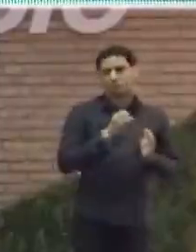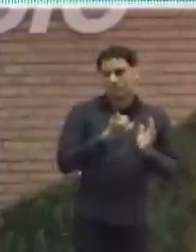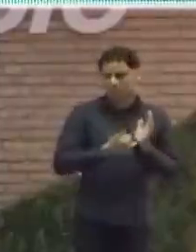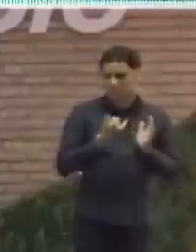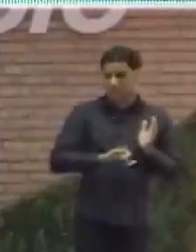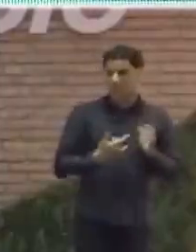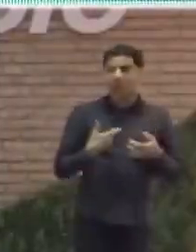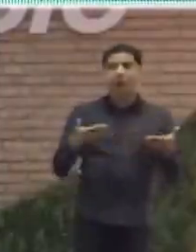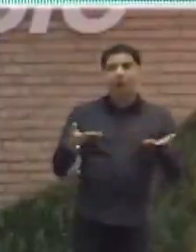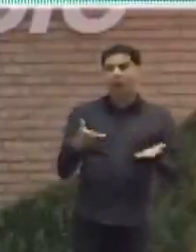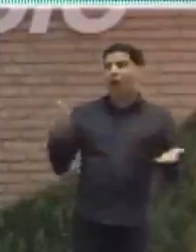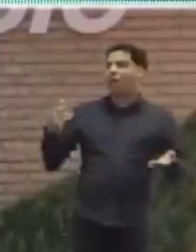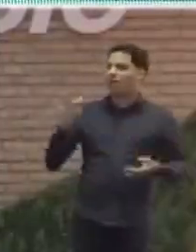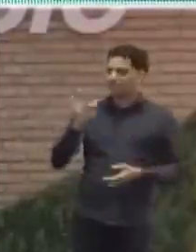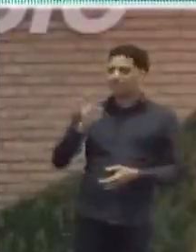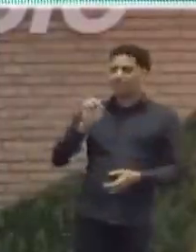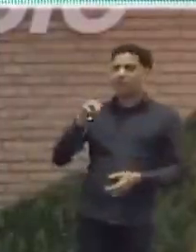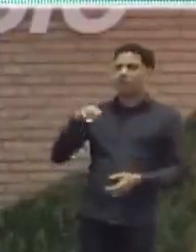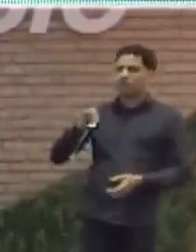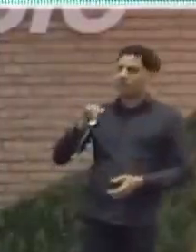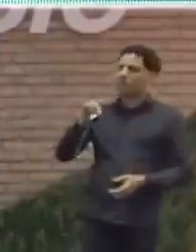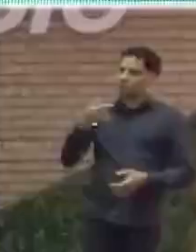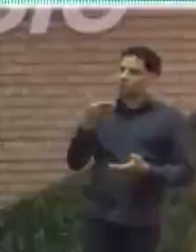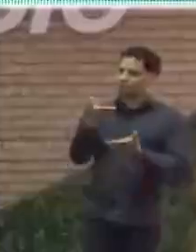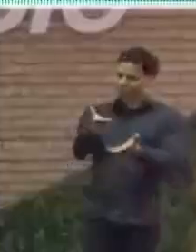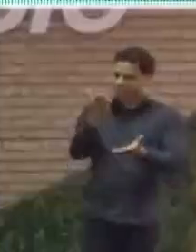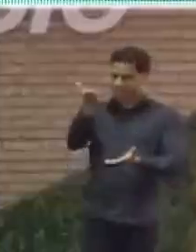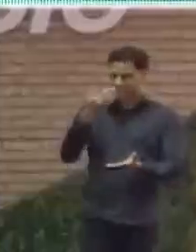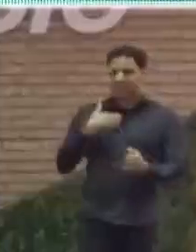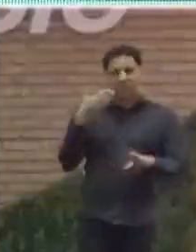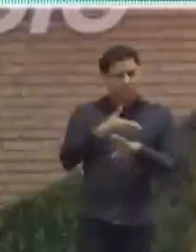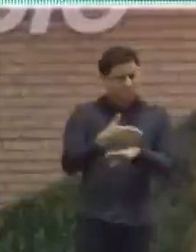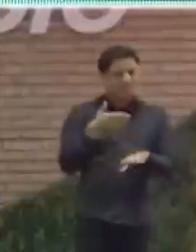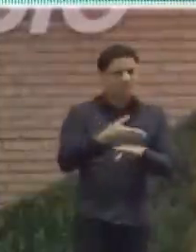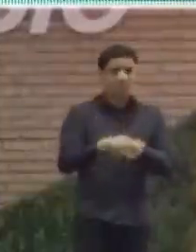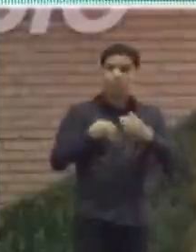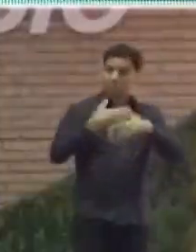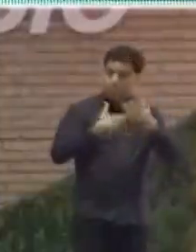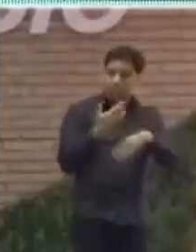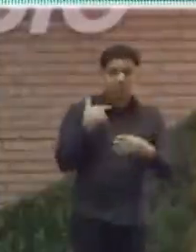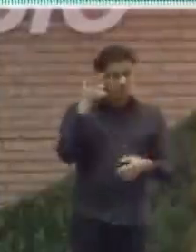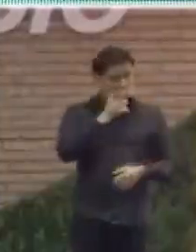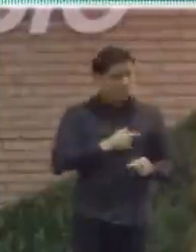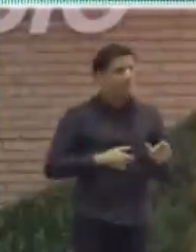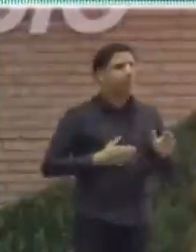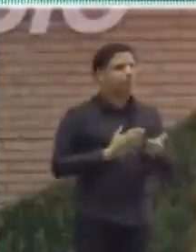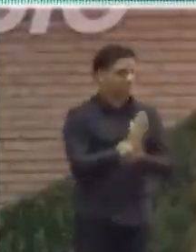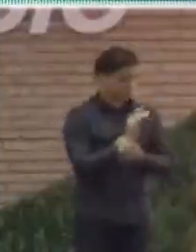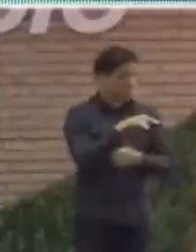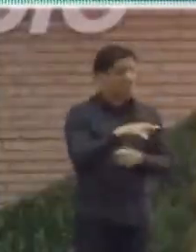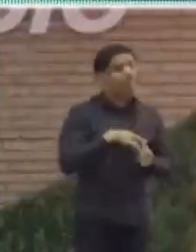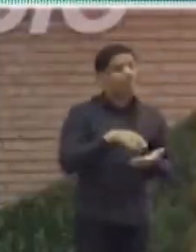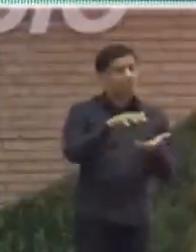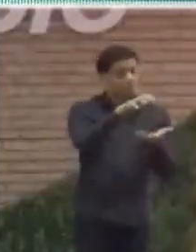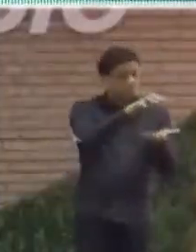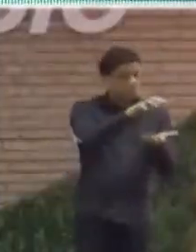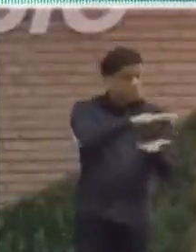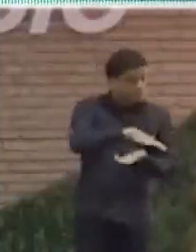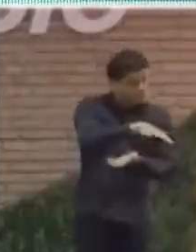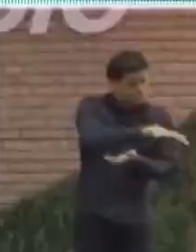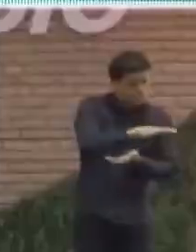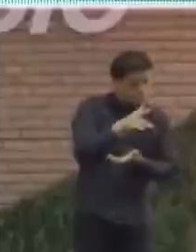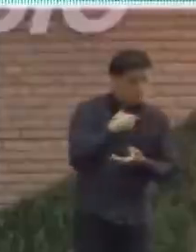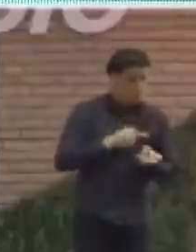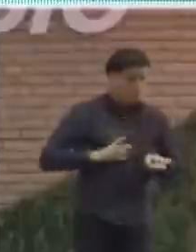Fernando Guedes teve uma participação muito importante no nosso setor. Nós trabalhamos muito para manter